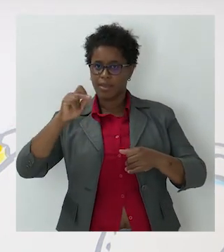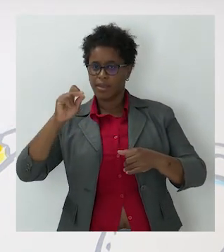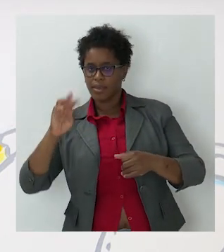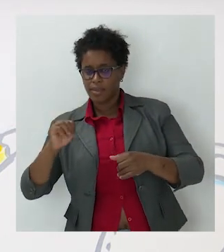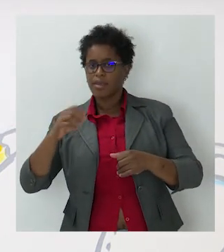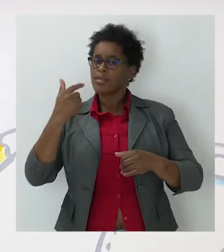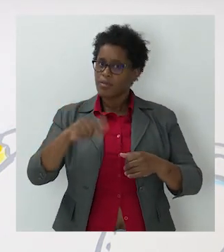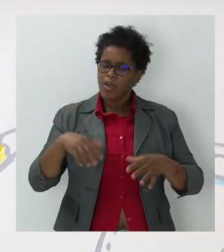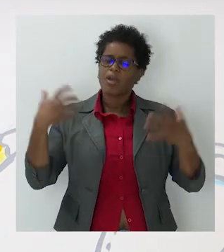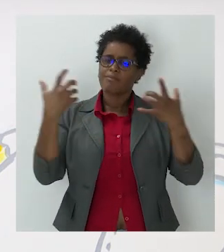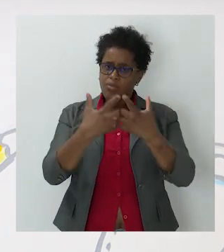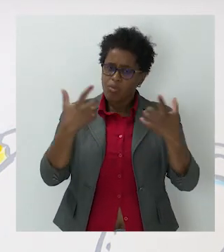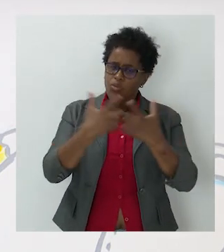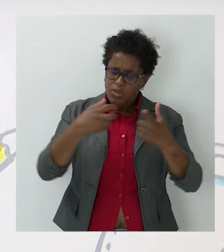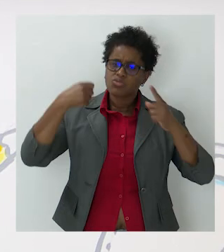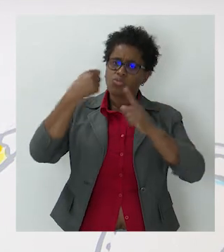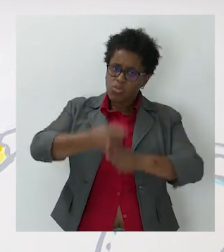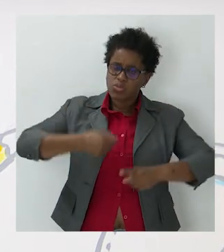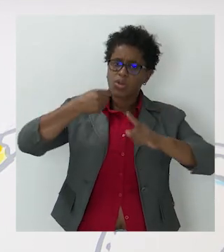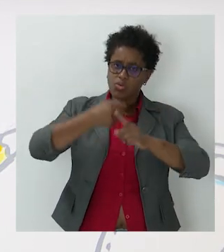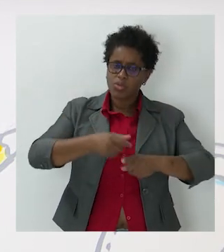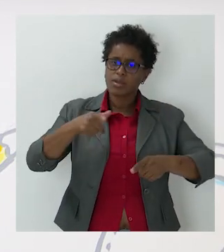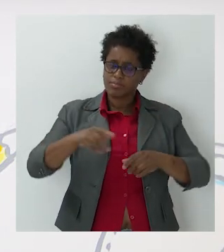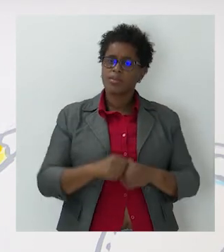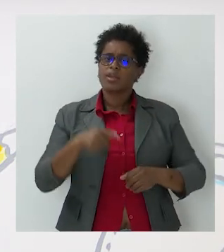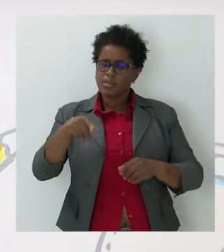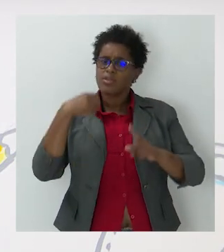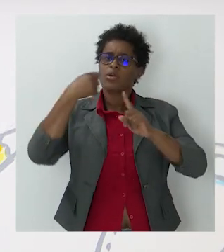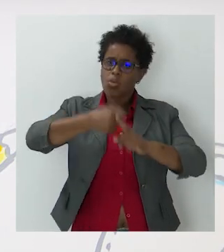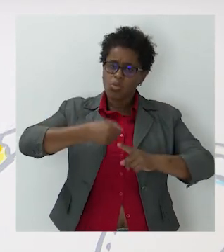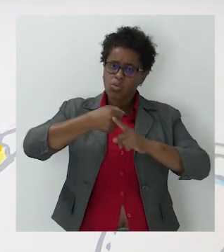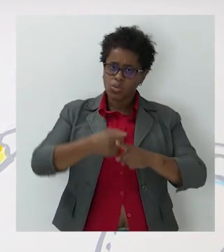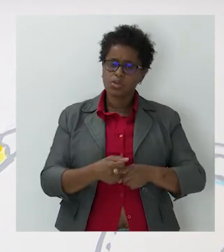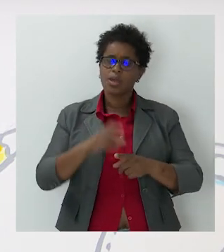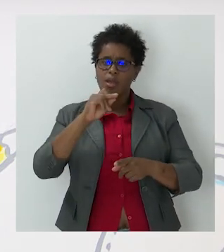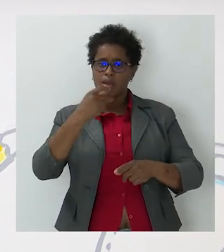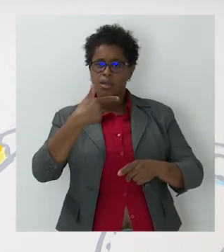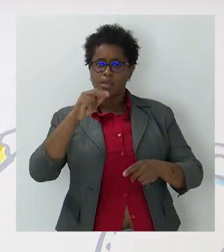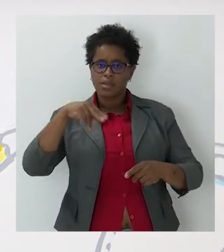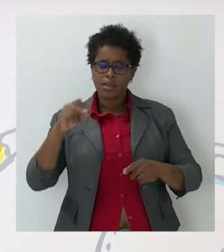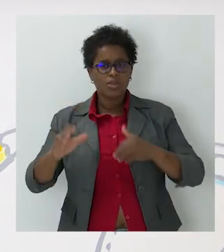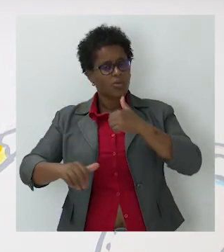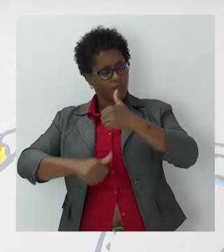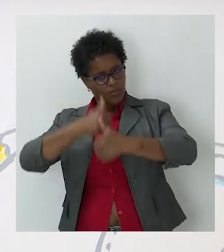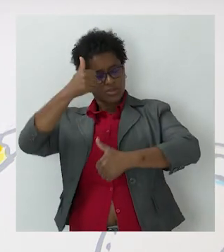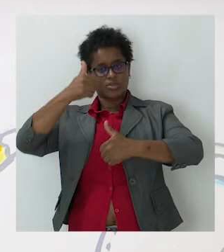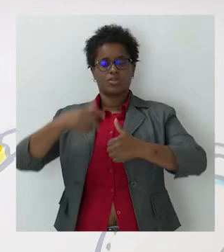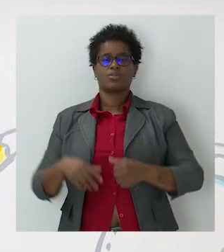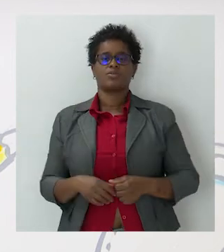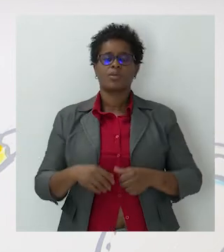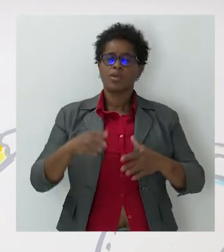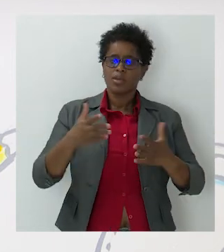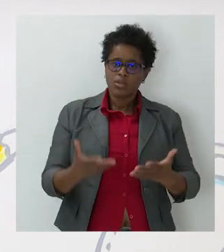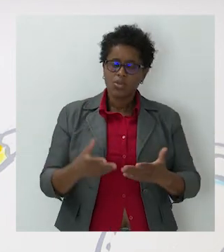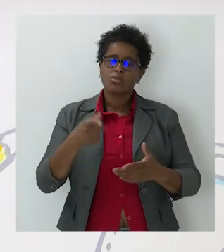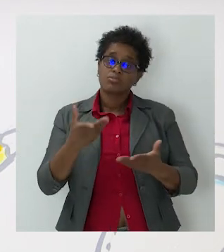tiveram lutas e nessa luta Atenas conseguiu vencer a Pérsia. E por